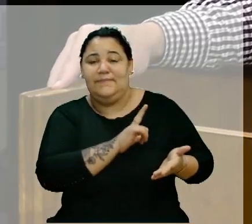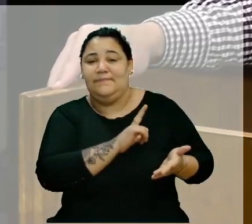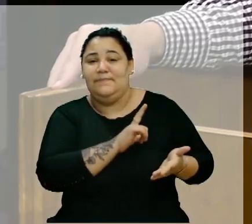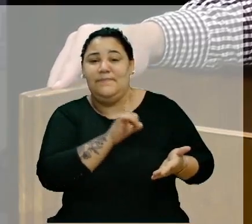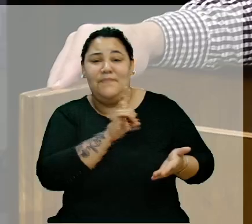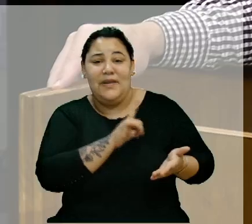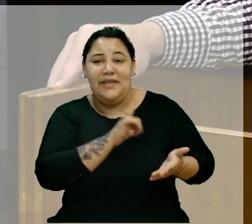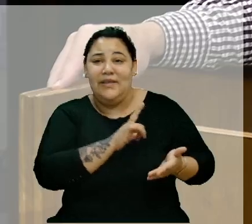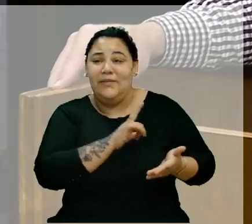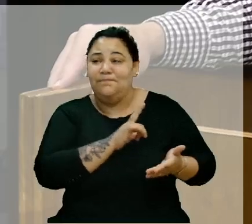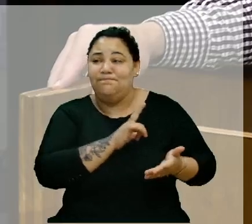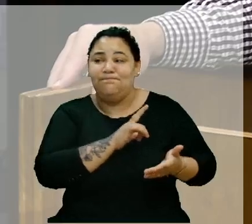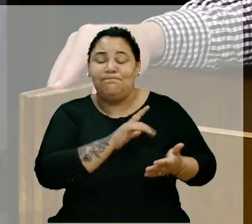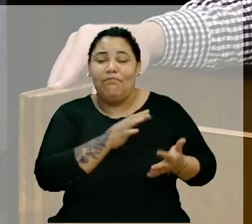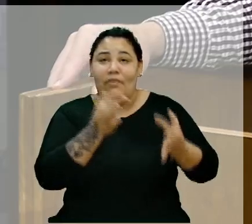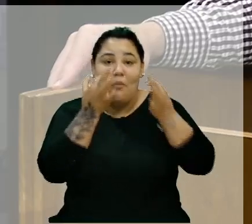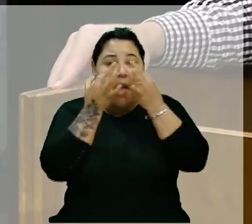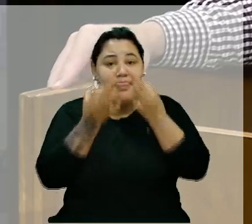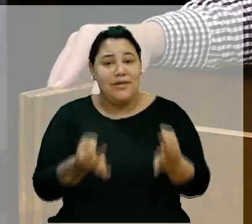um olhar